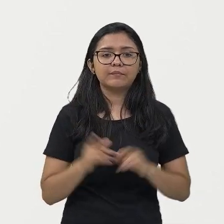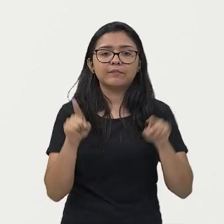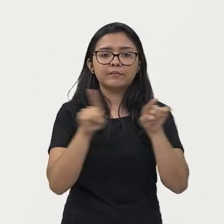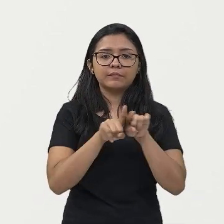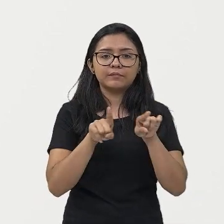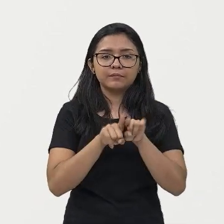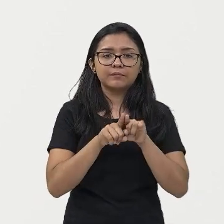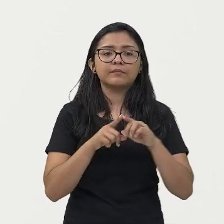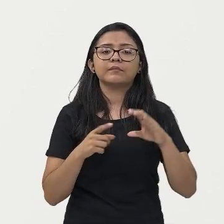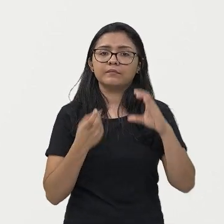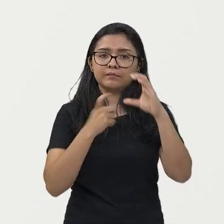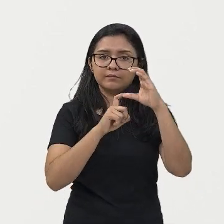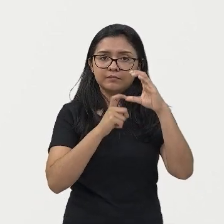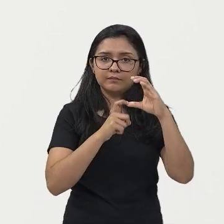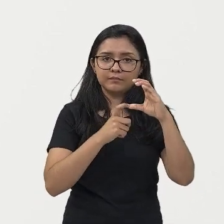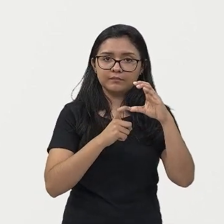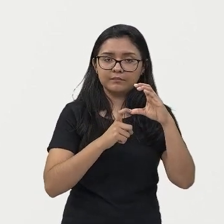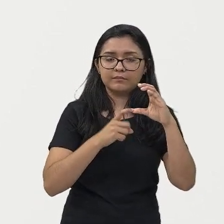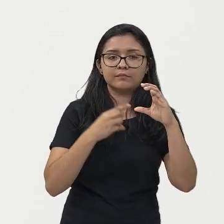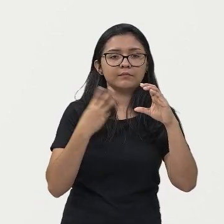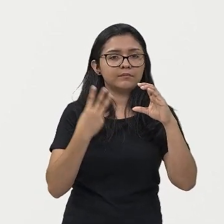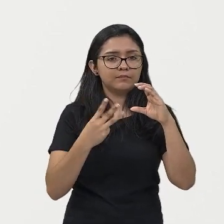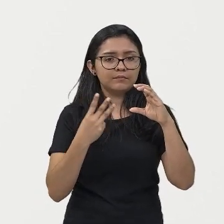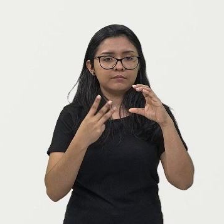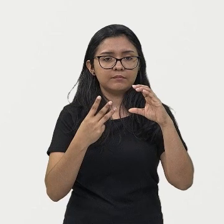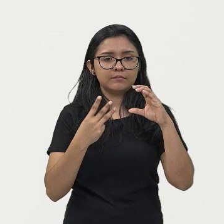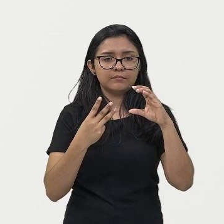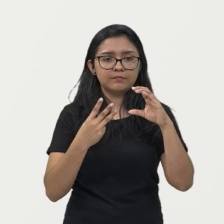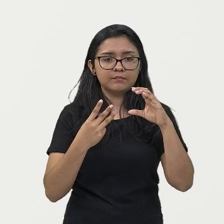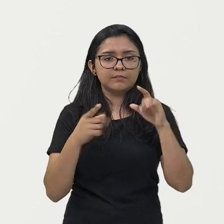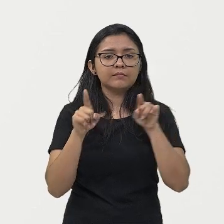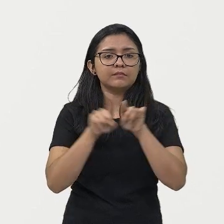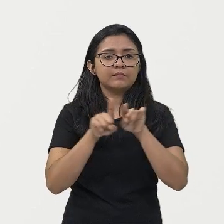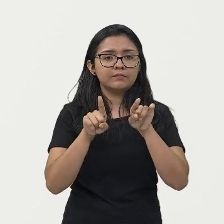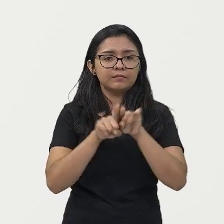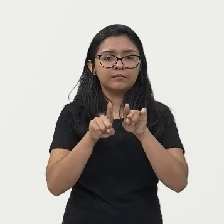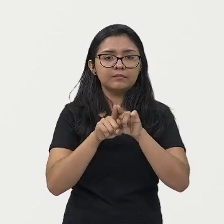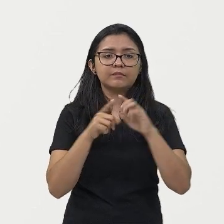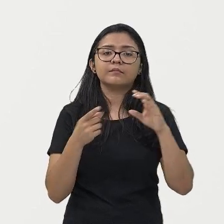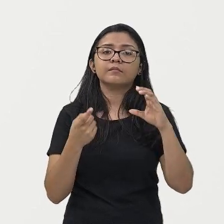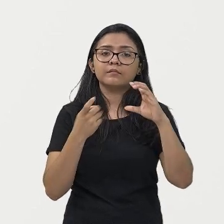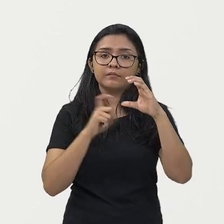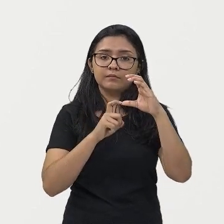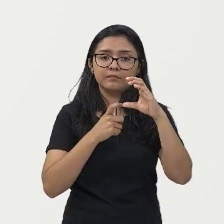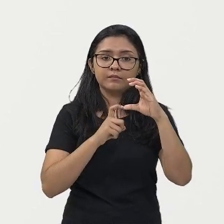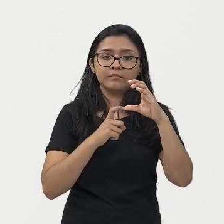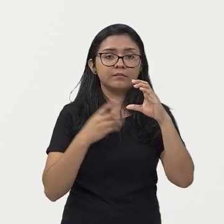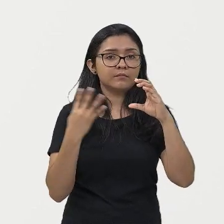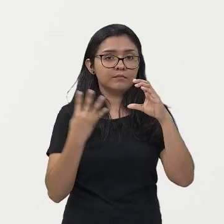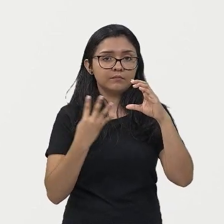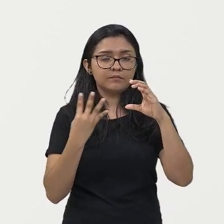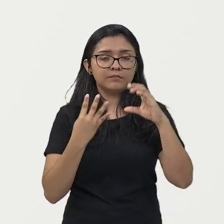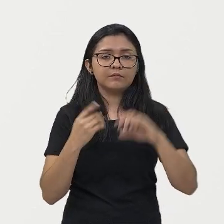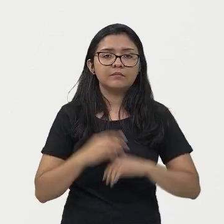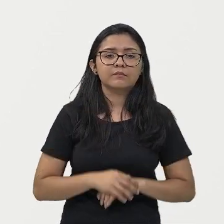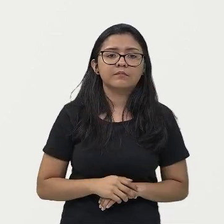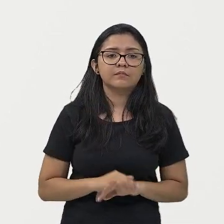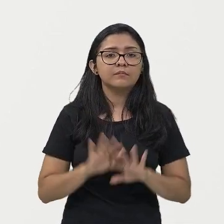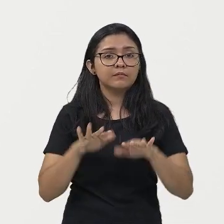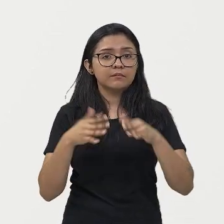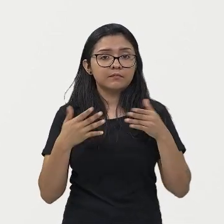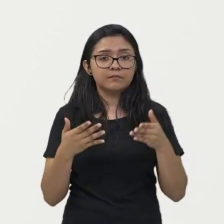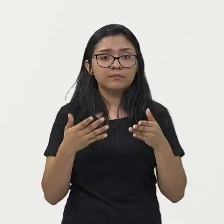também terciário. E aqui, né, eu tenho a presença de um carbono quaternário. Então, isso